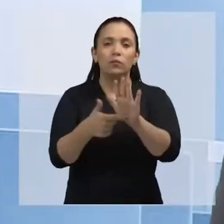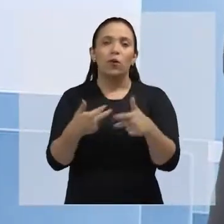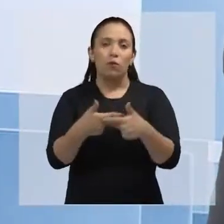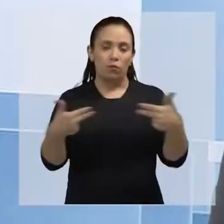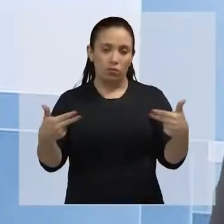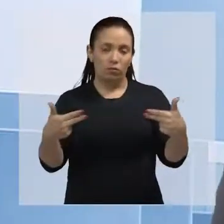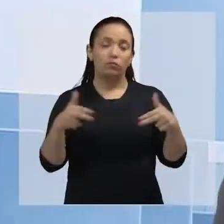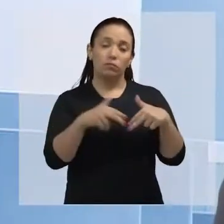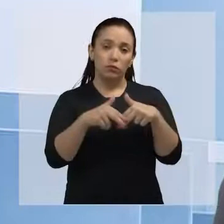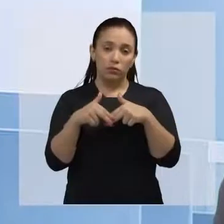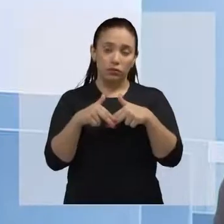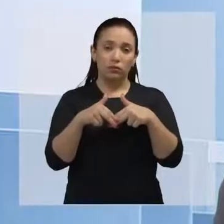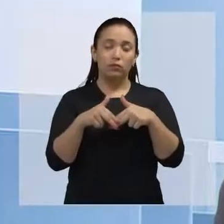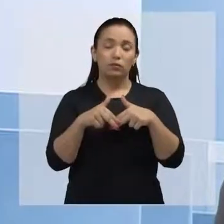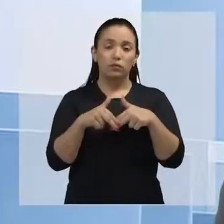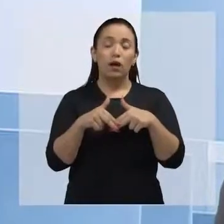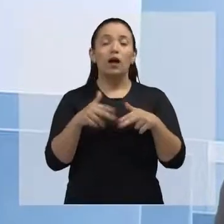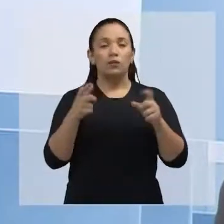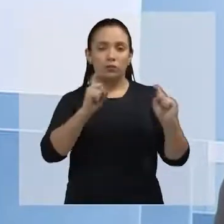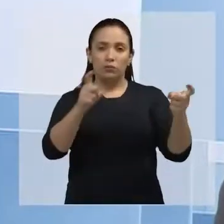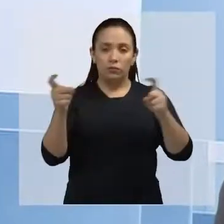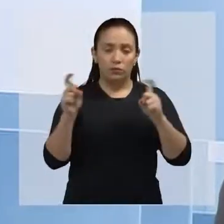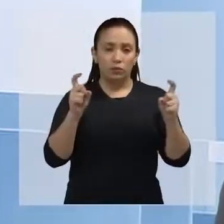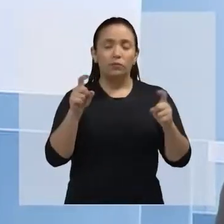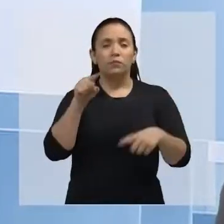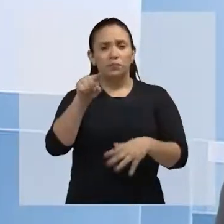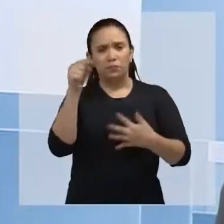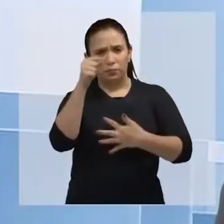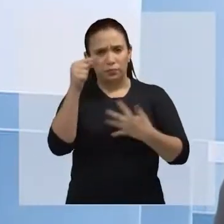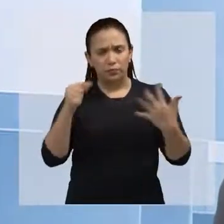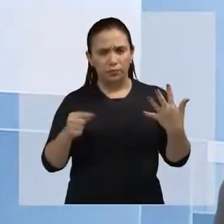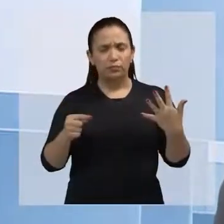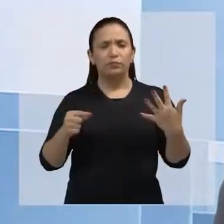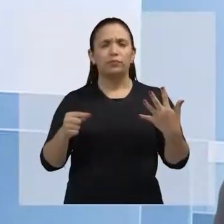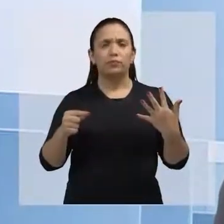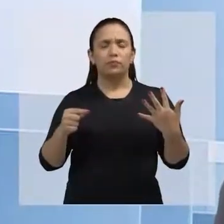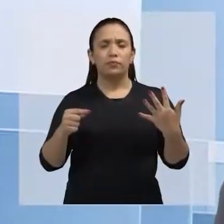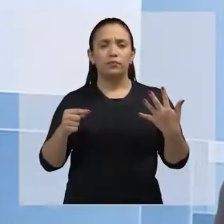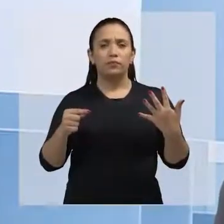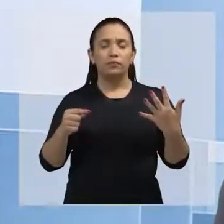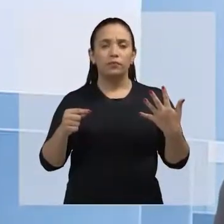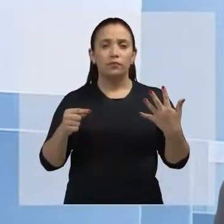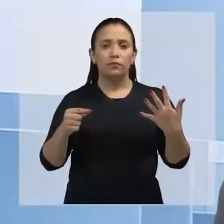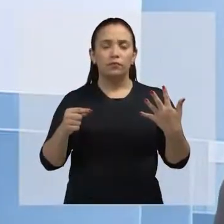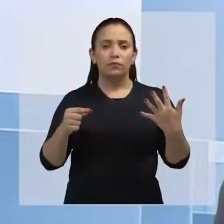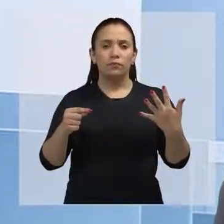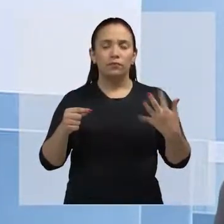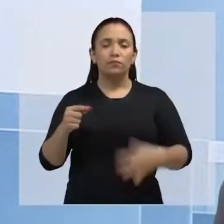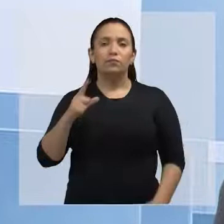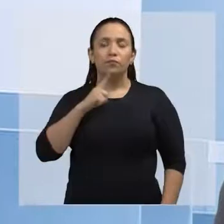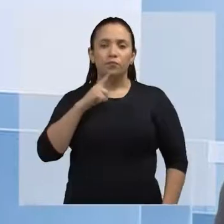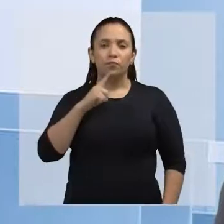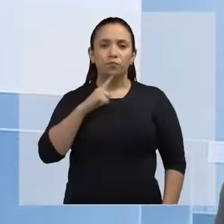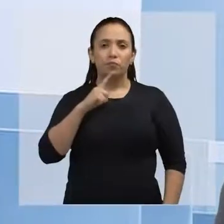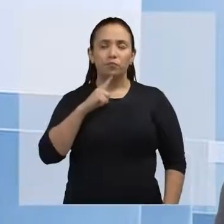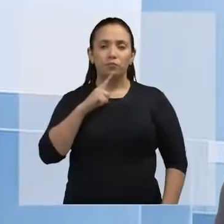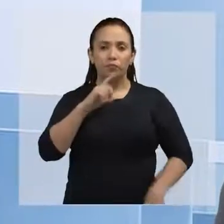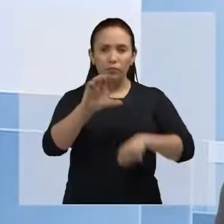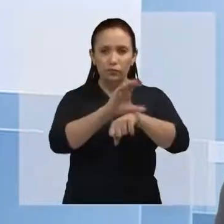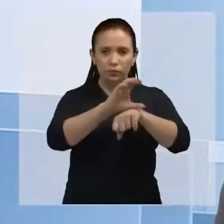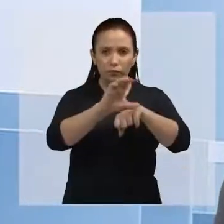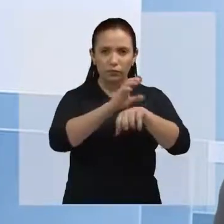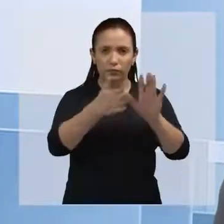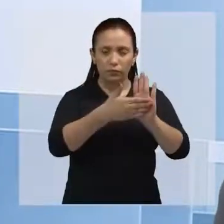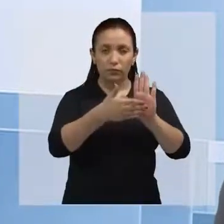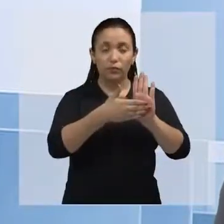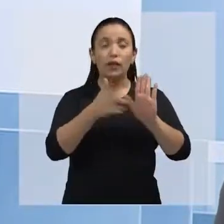e julgado. Então, essa é a discussão. Essas ações declaratórias, né, essas ações declaratórias